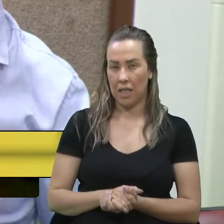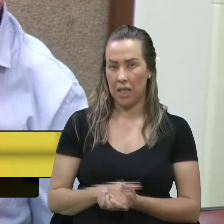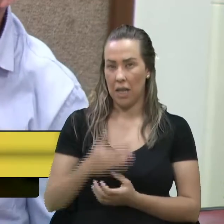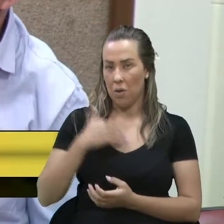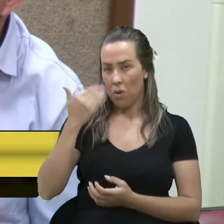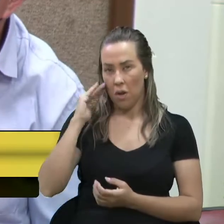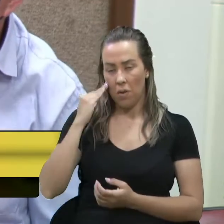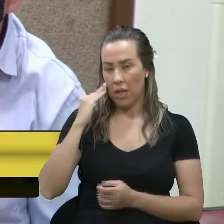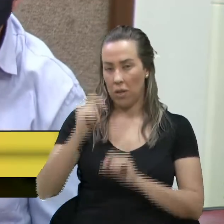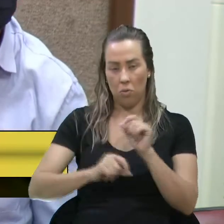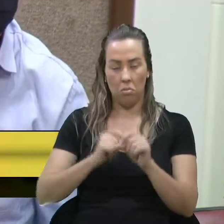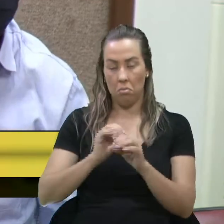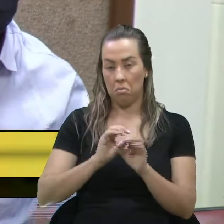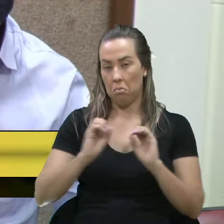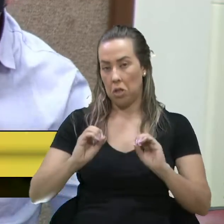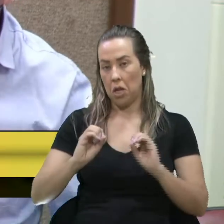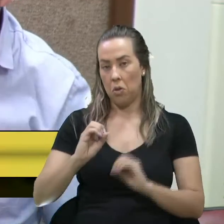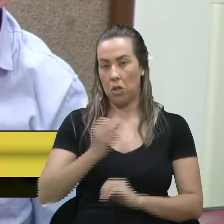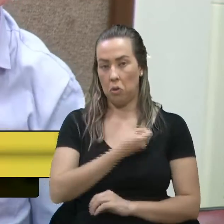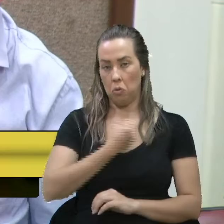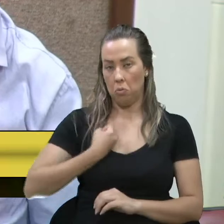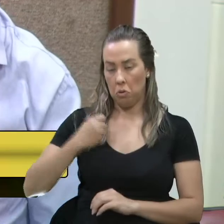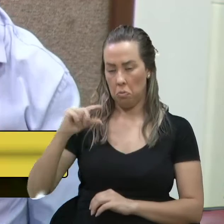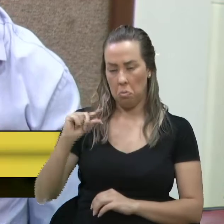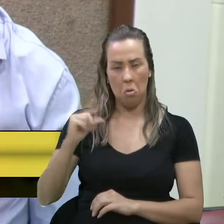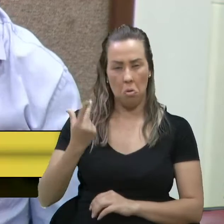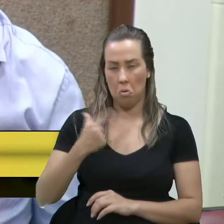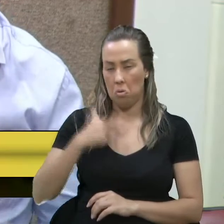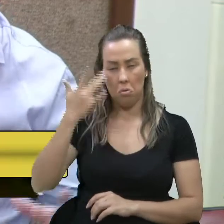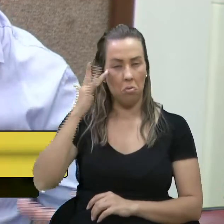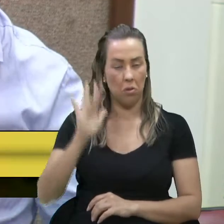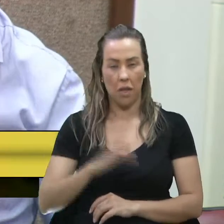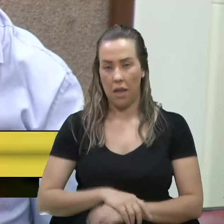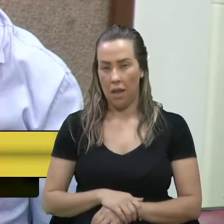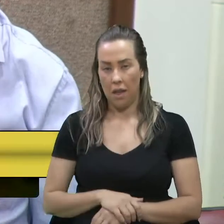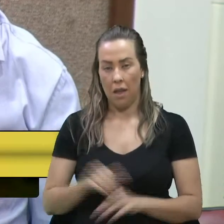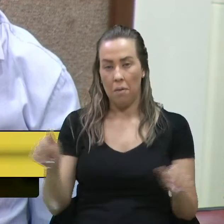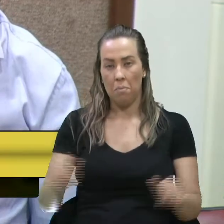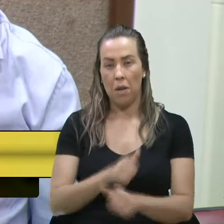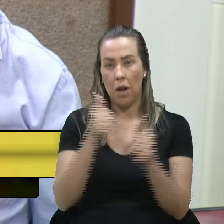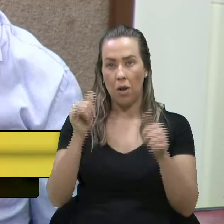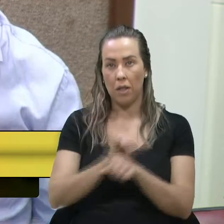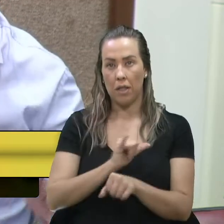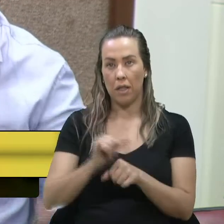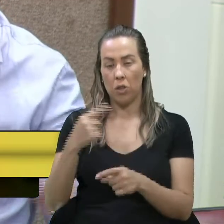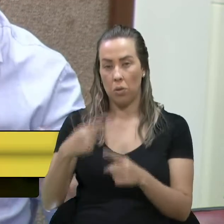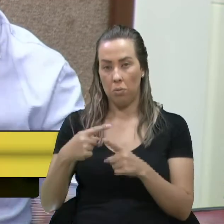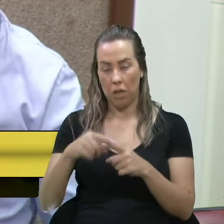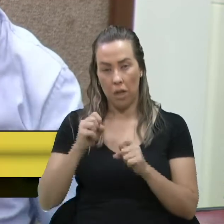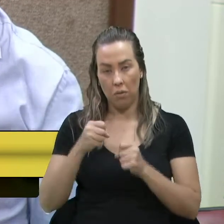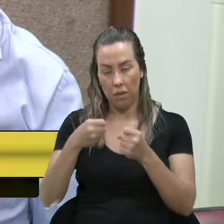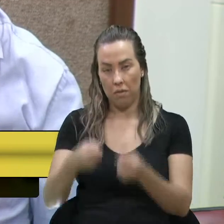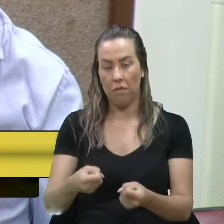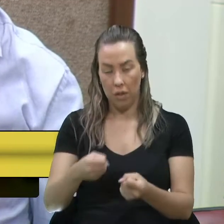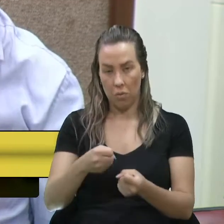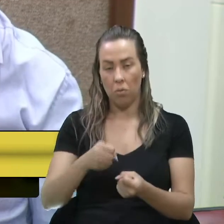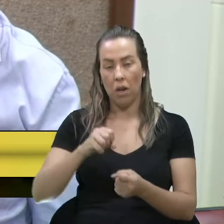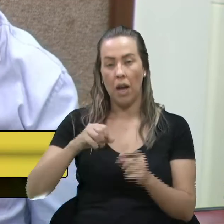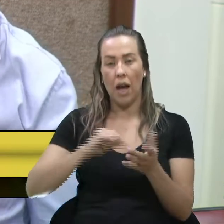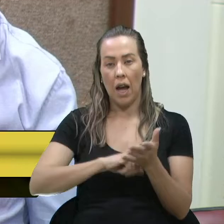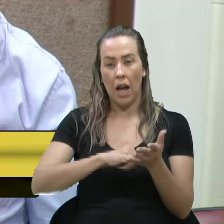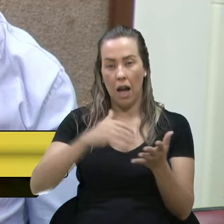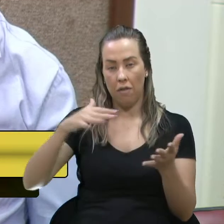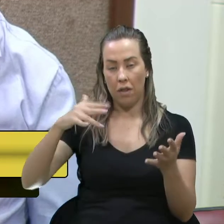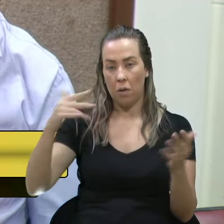entendo muito de números, né, ou entendo muito pouco, que veja a forma melhor. Porque eu defendo a inflação para